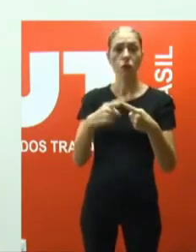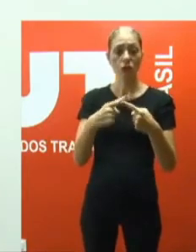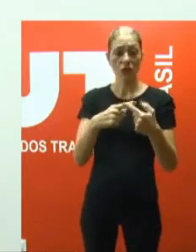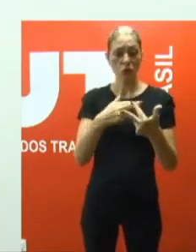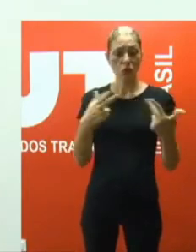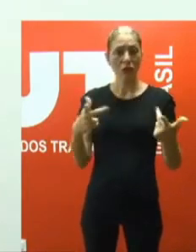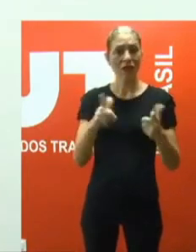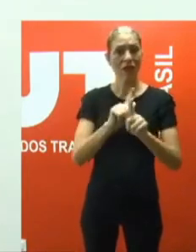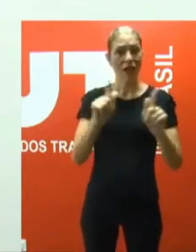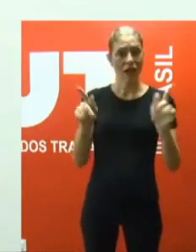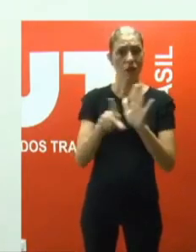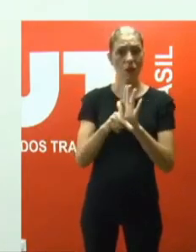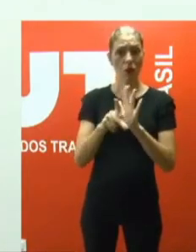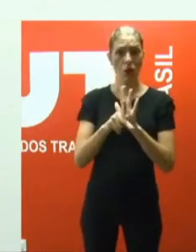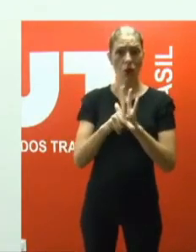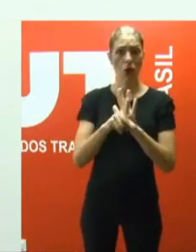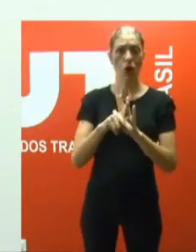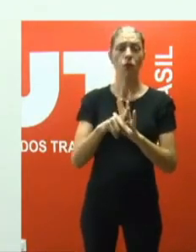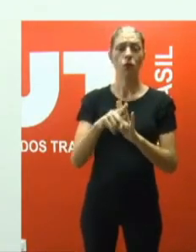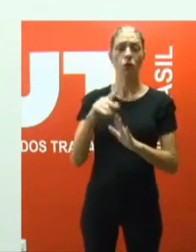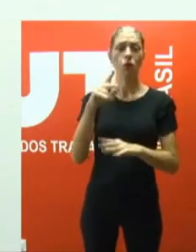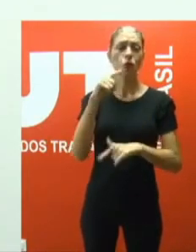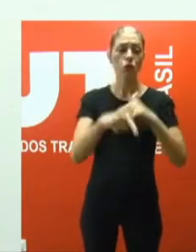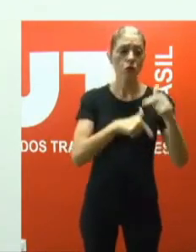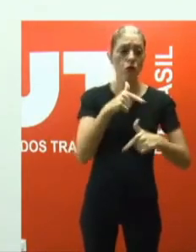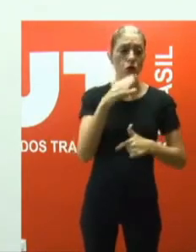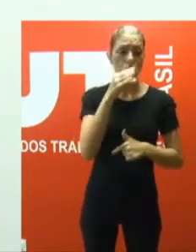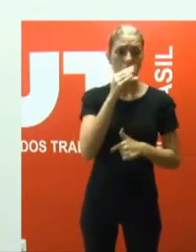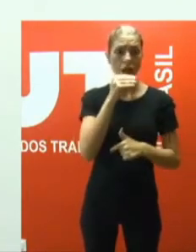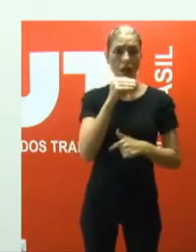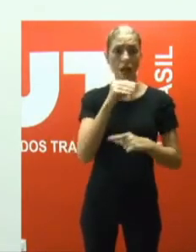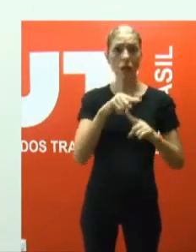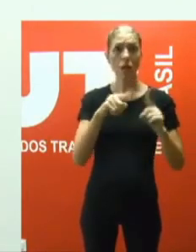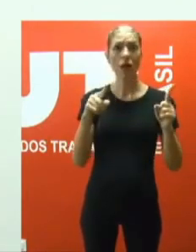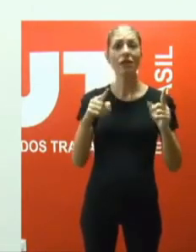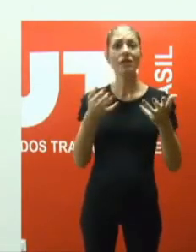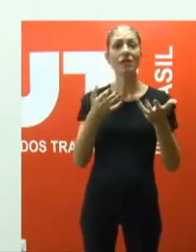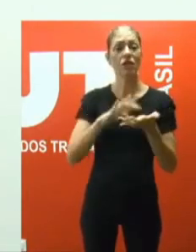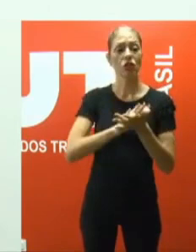trabalhador, para nós, eles acabar com a finança do sindicato.